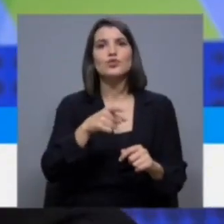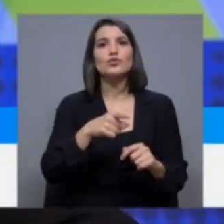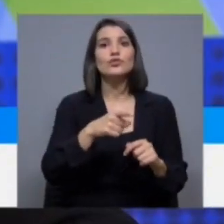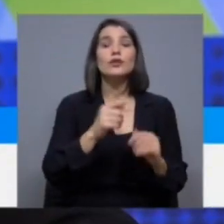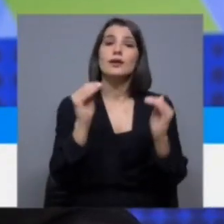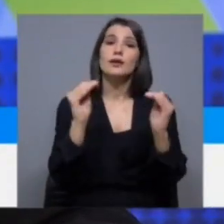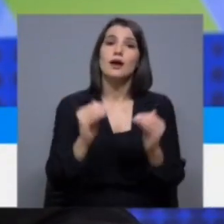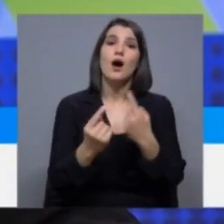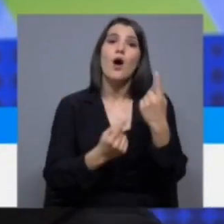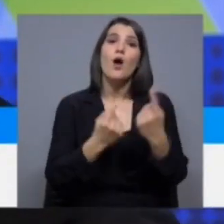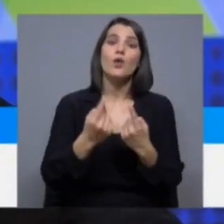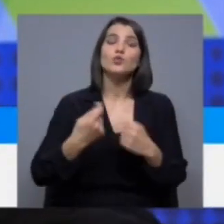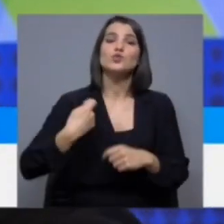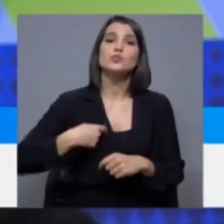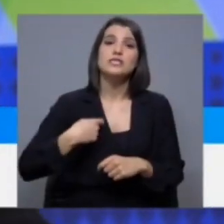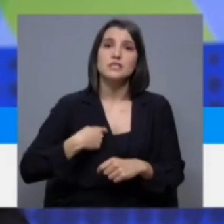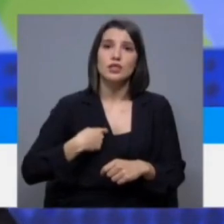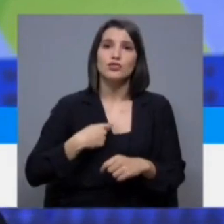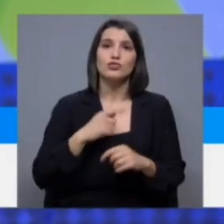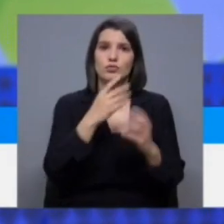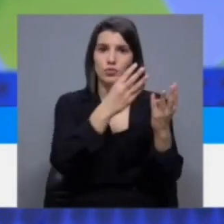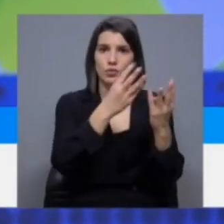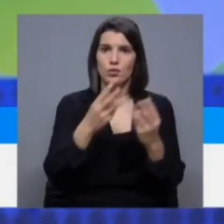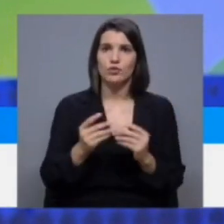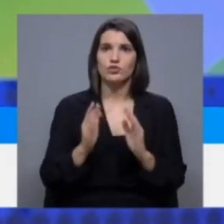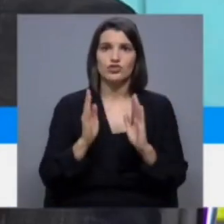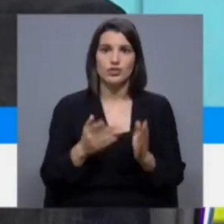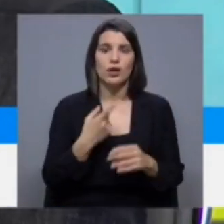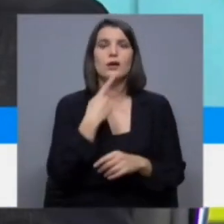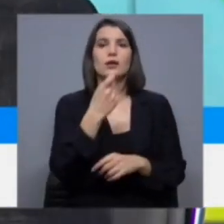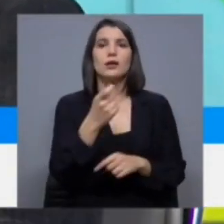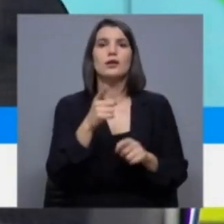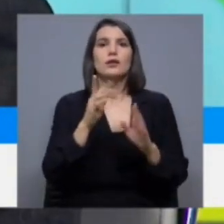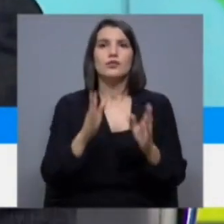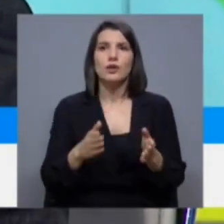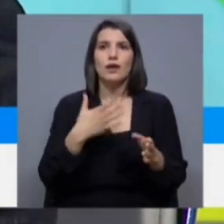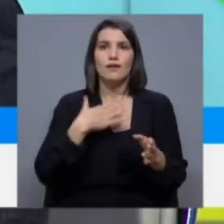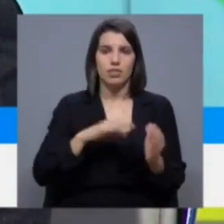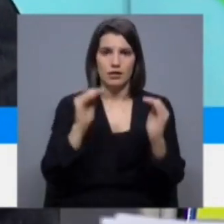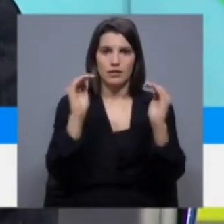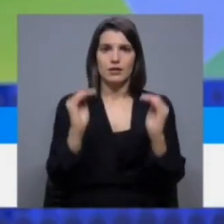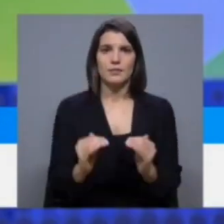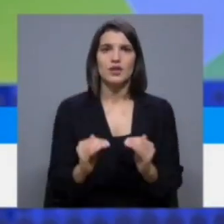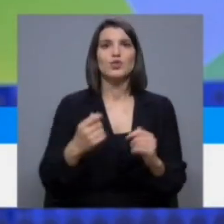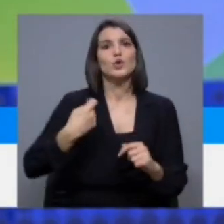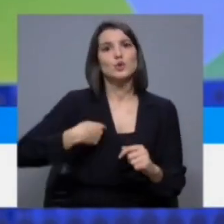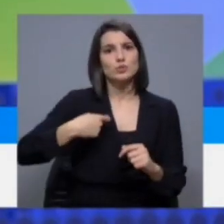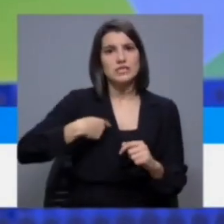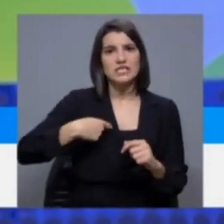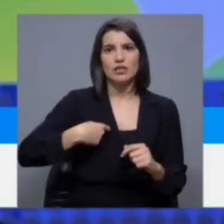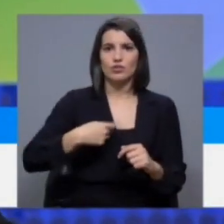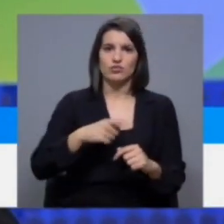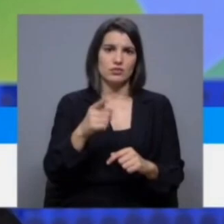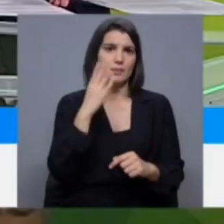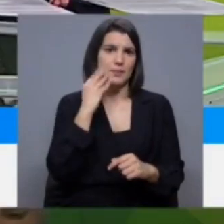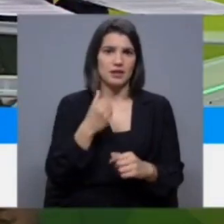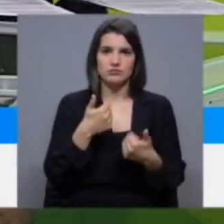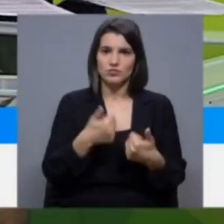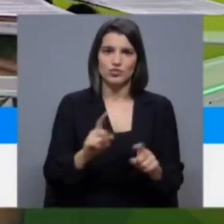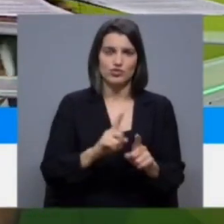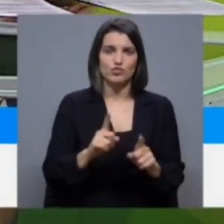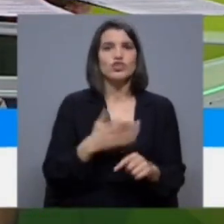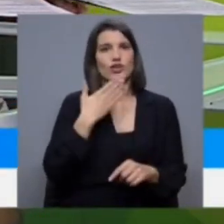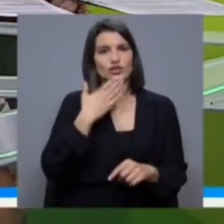reduzir alguns subsídios fez as contas seguramente eu pergunto se aquilo que tenciona reduzir é subsídios que acha que não devem ser atribuídos